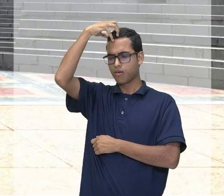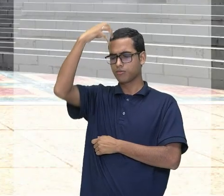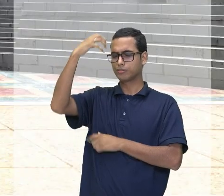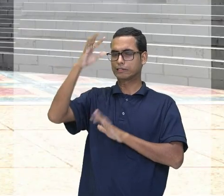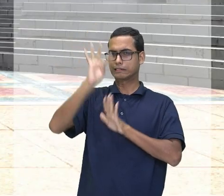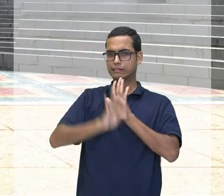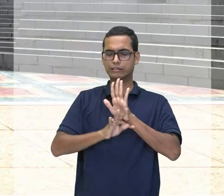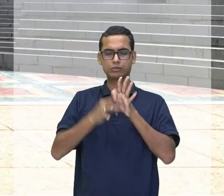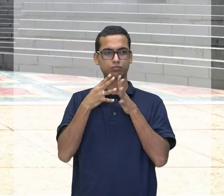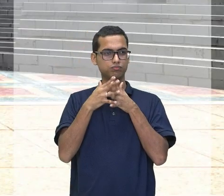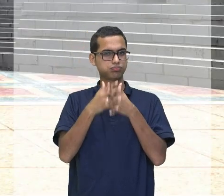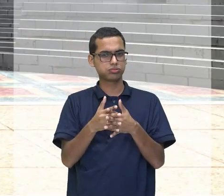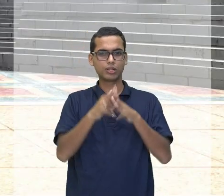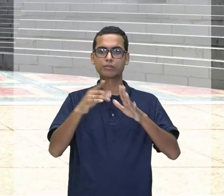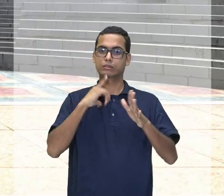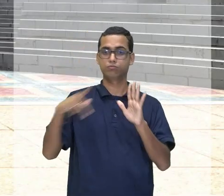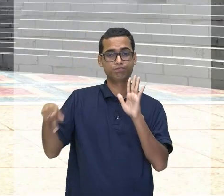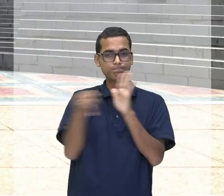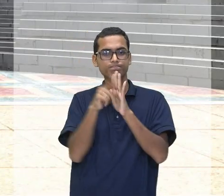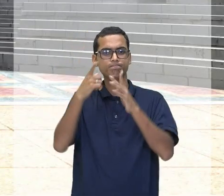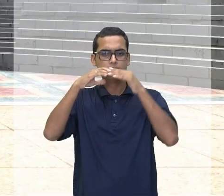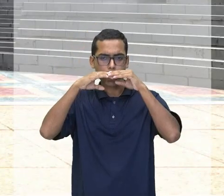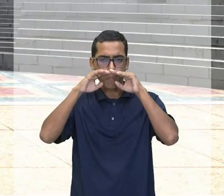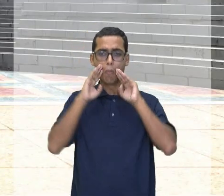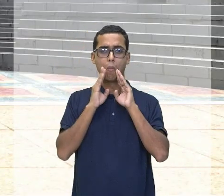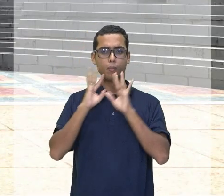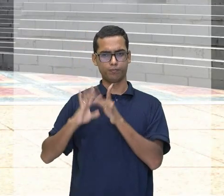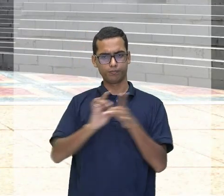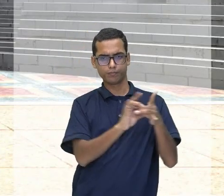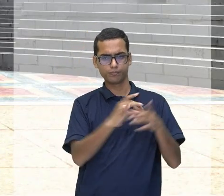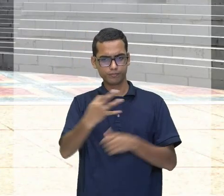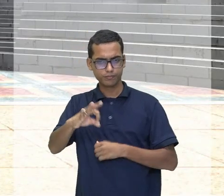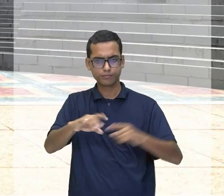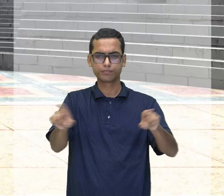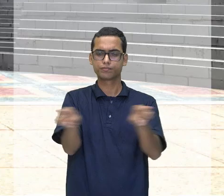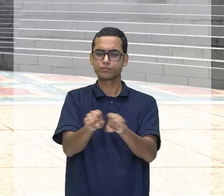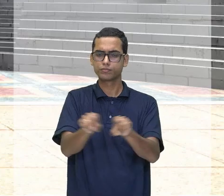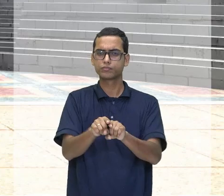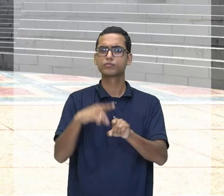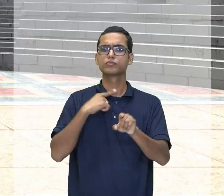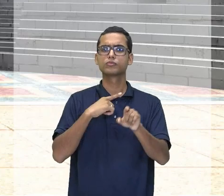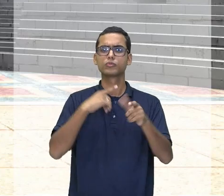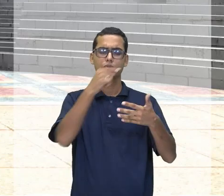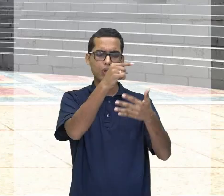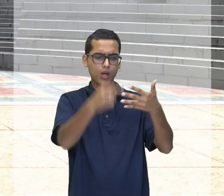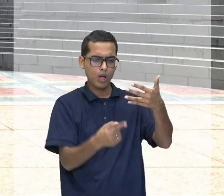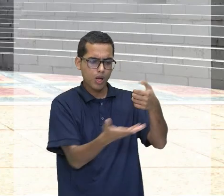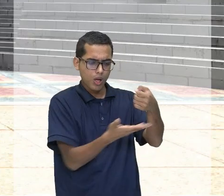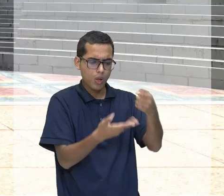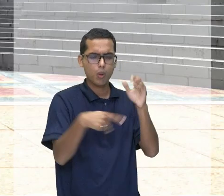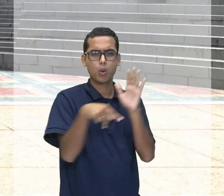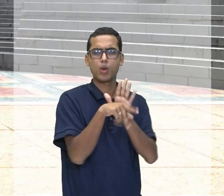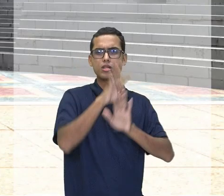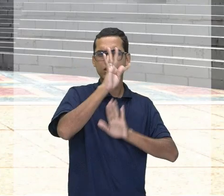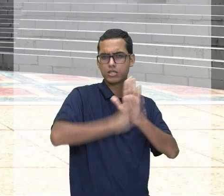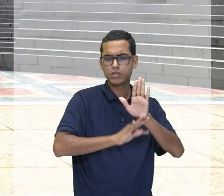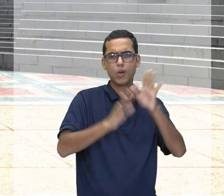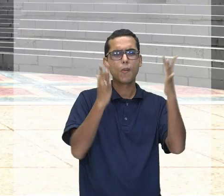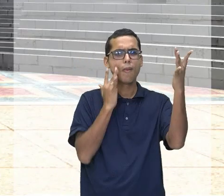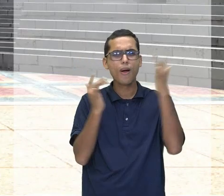complexo, mas é uma tragédia, tá? Então, essas formas básicas do texto teatral, a